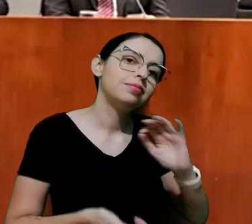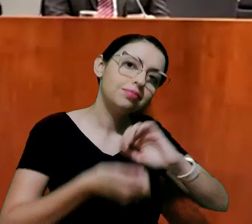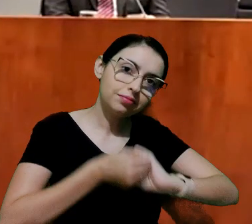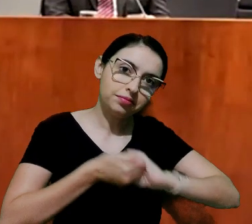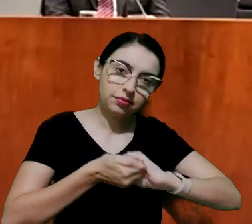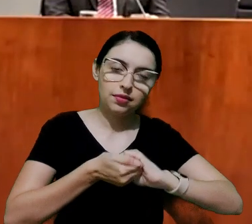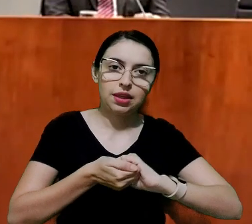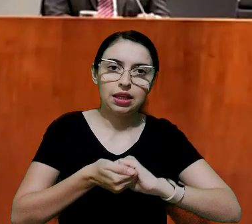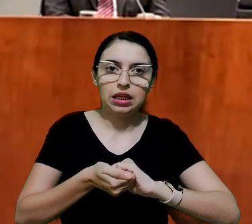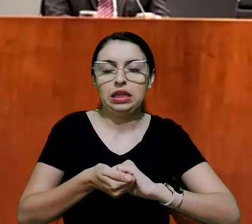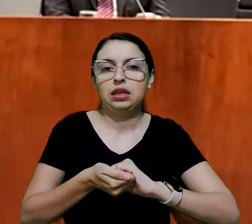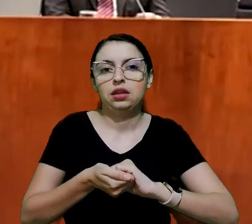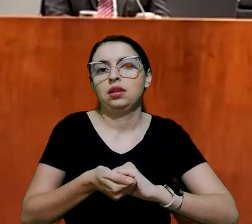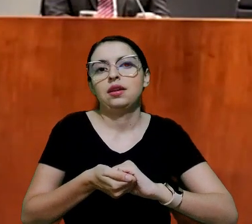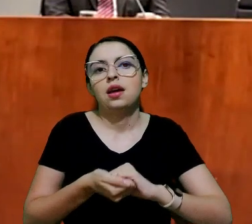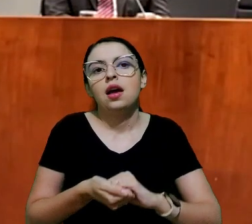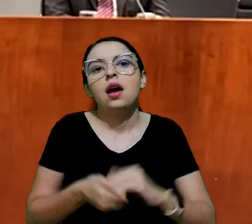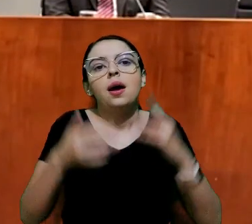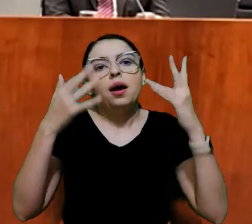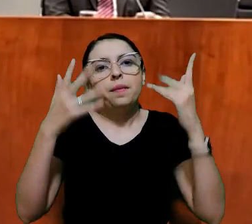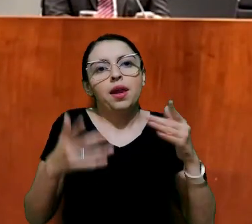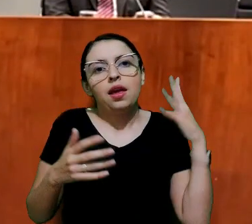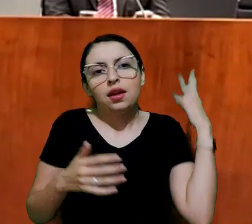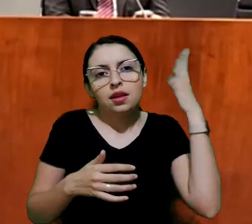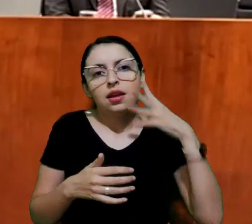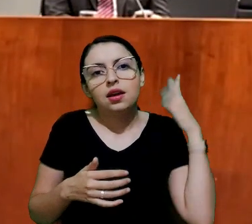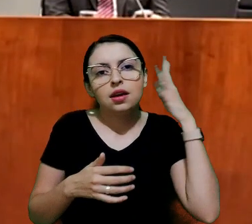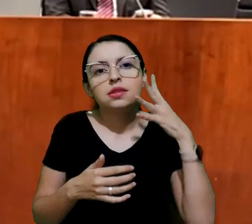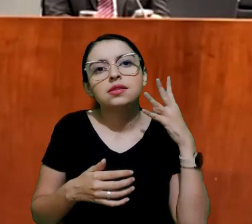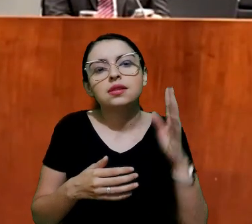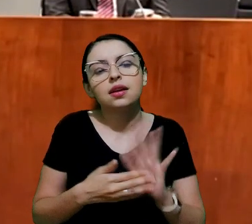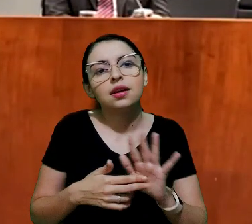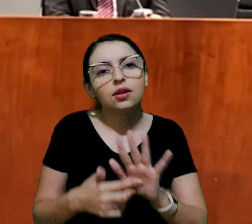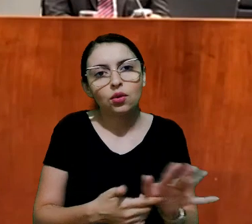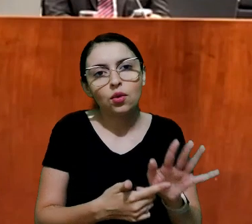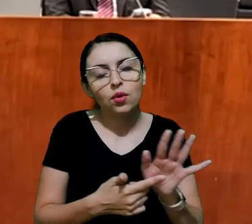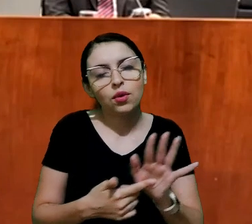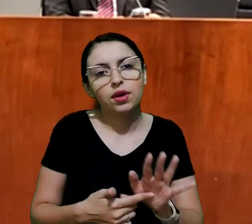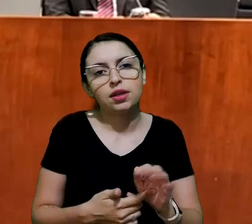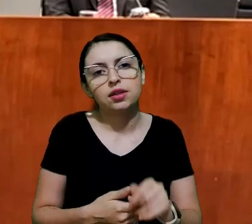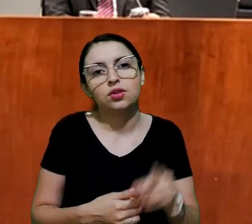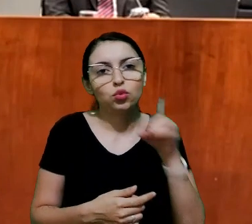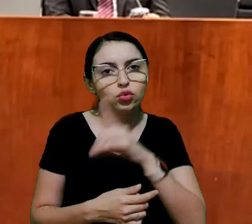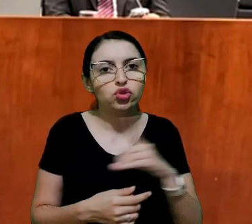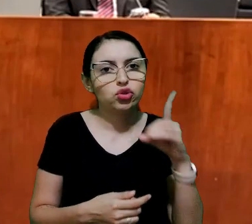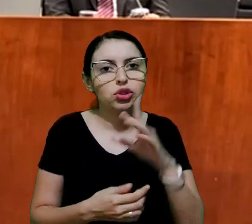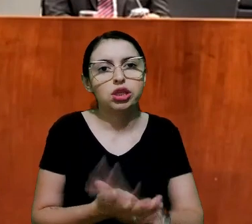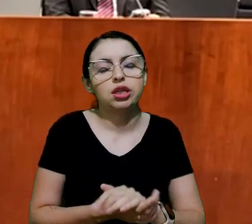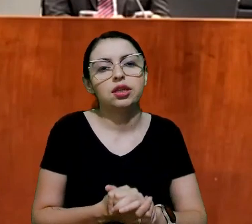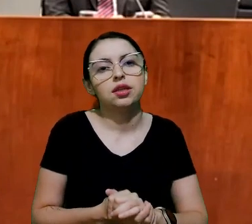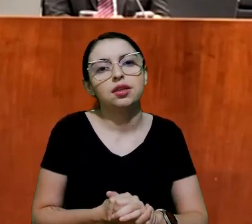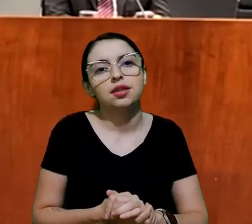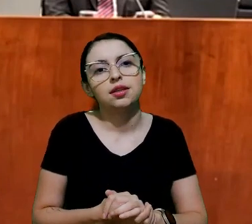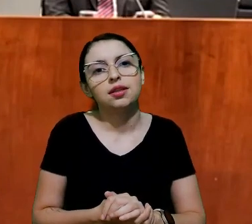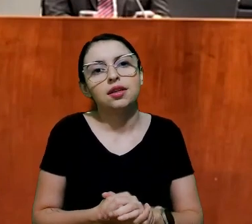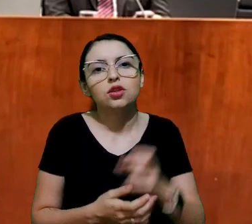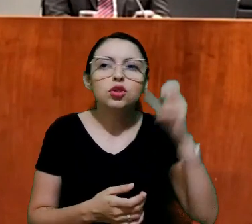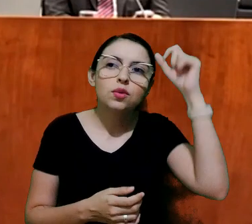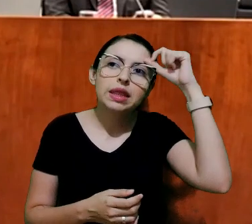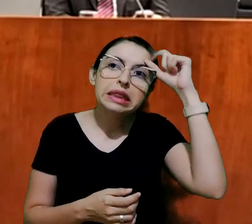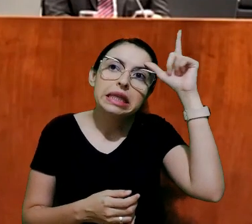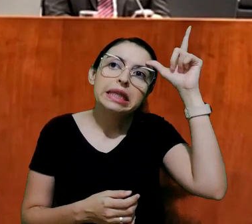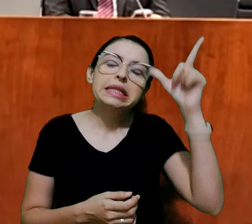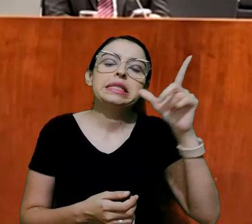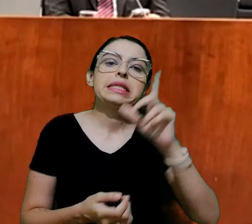pela brilhante, lúcida palestra proferida nesta manhã, nos brindando aí com a sua lucidez, né, em